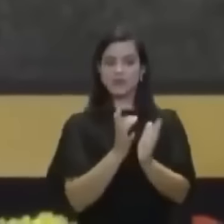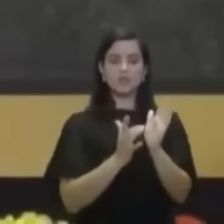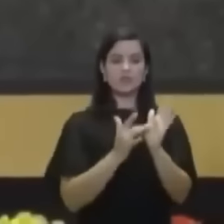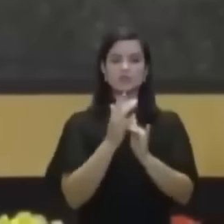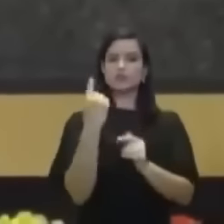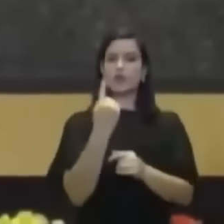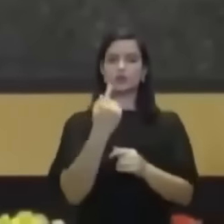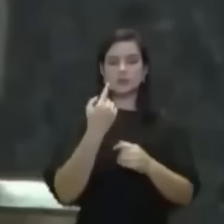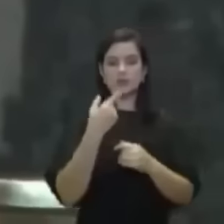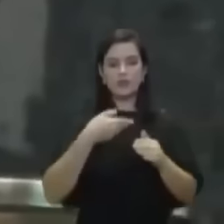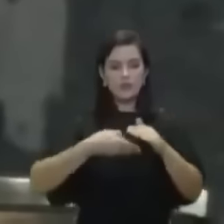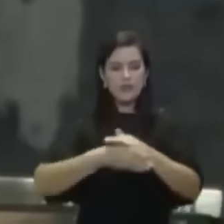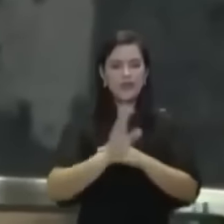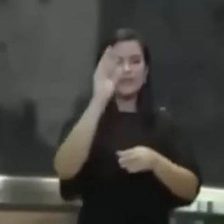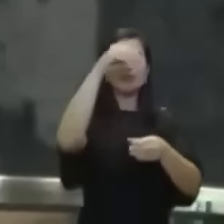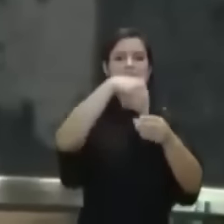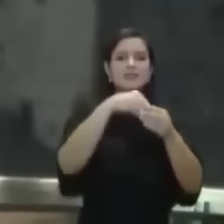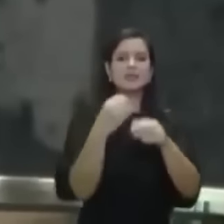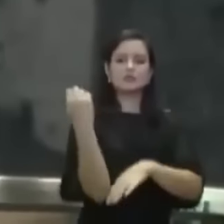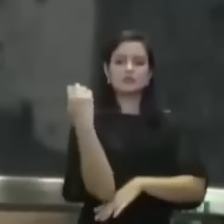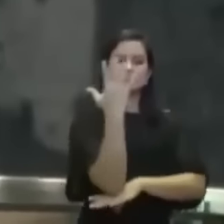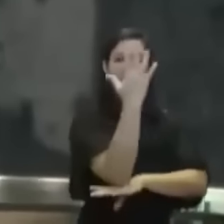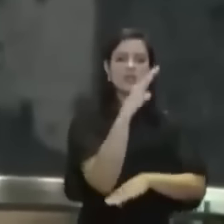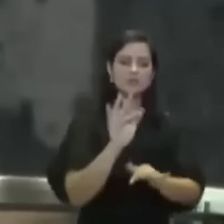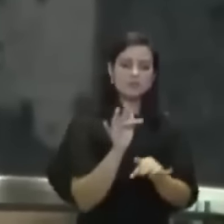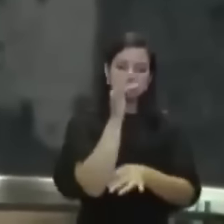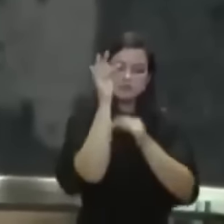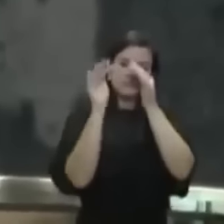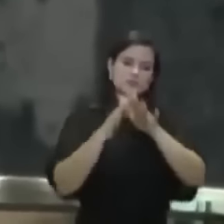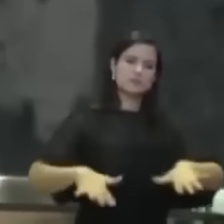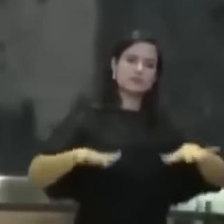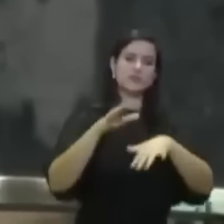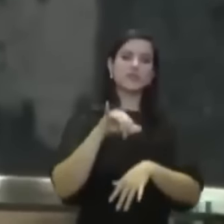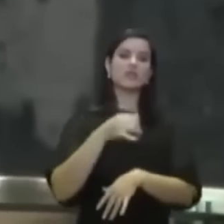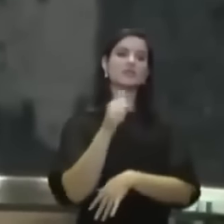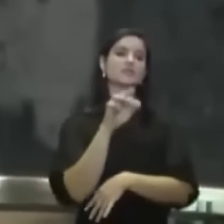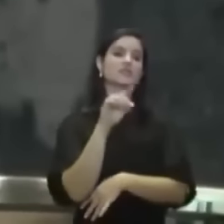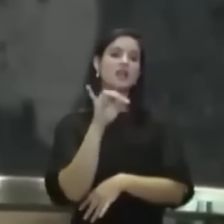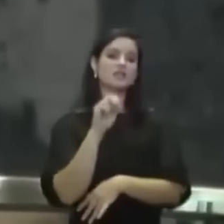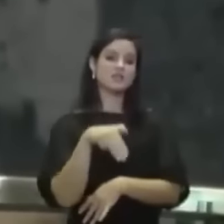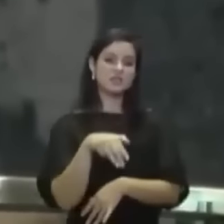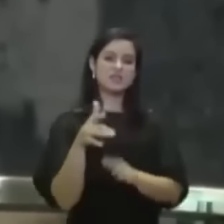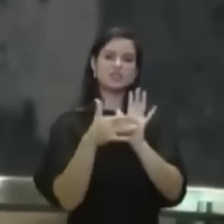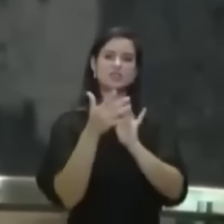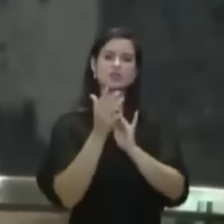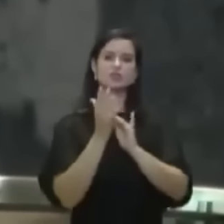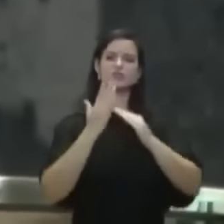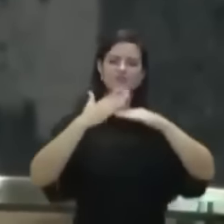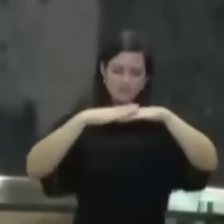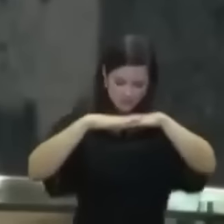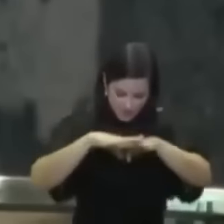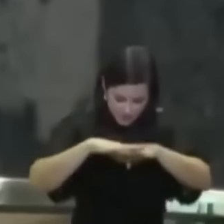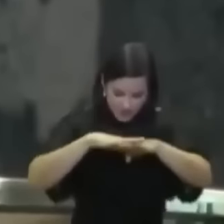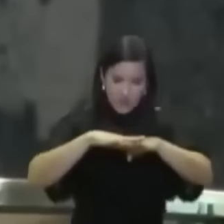jardim, o Rei da Glória, o Criador do Universo, o Rei dos Reis, se prostra com o rosto no chão, e